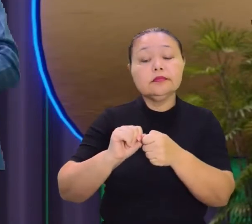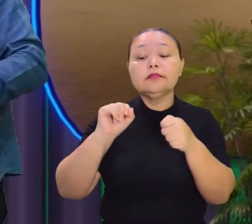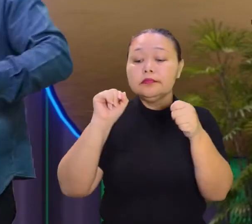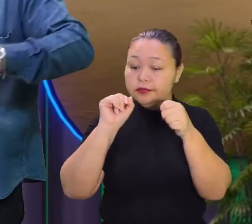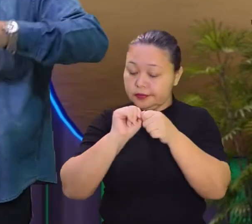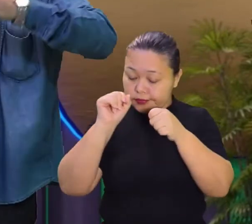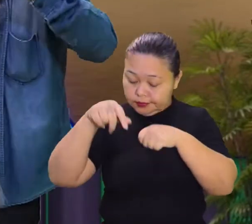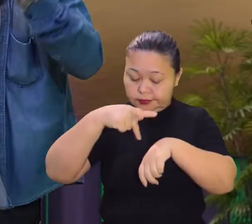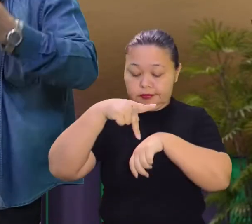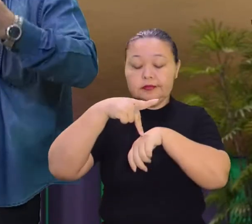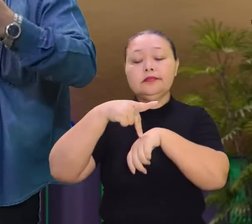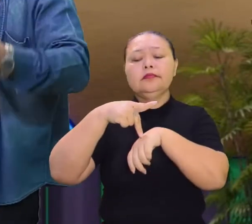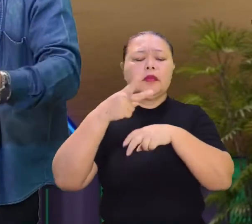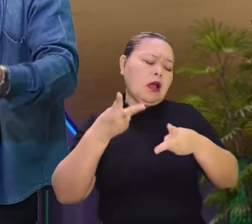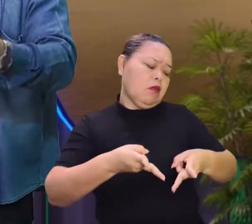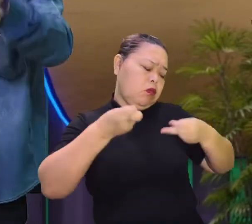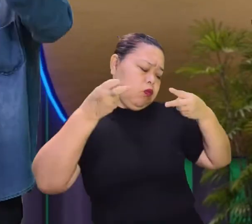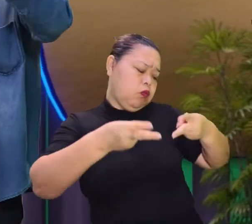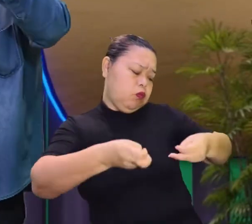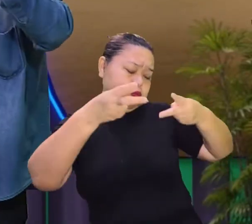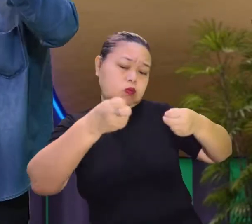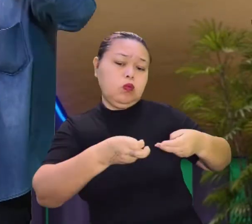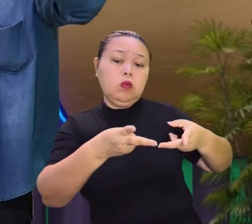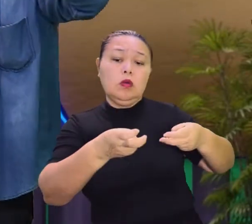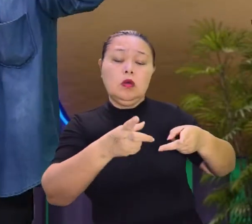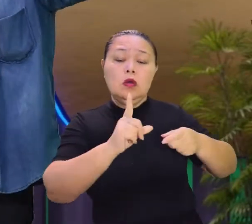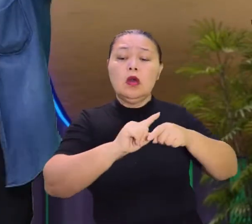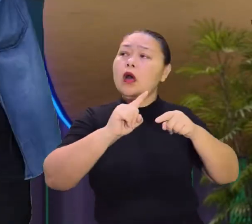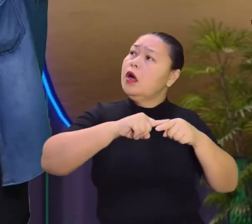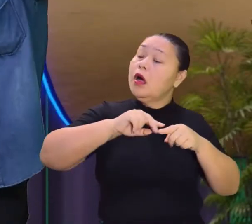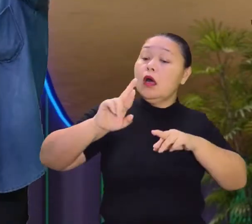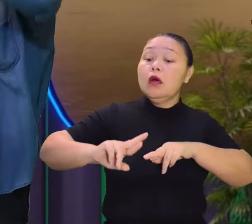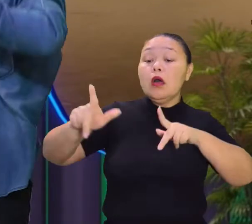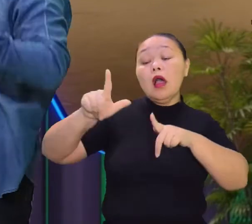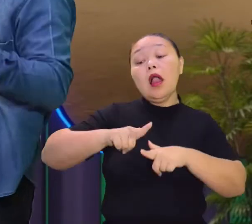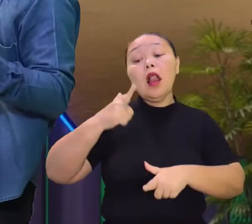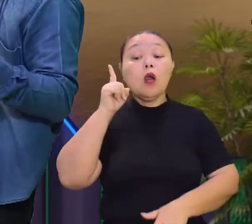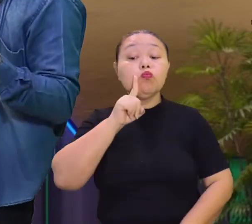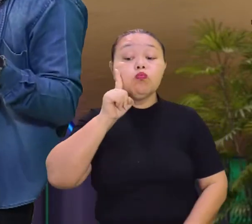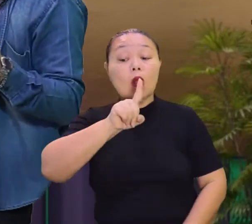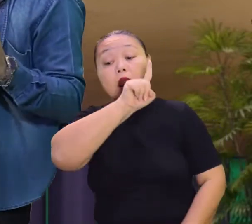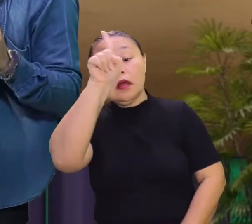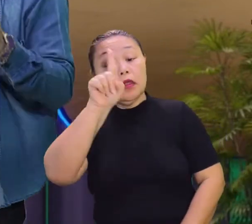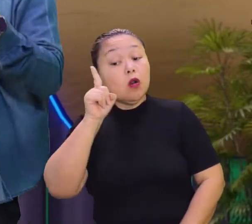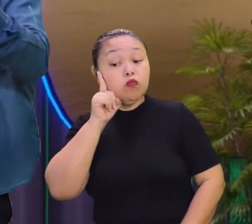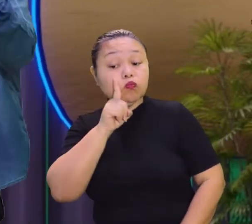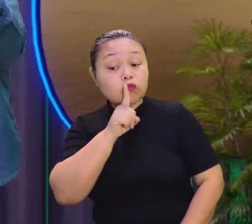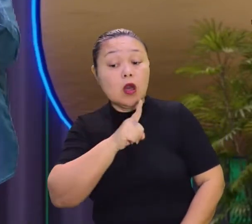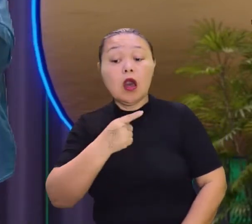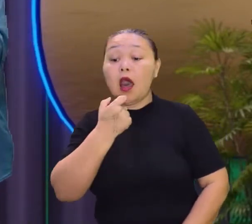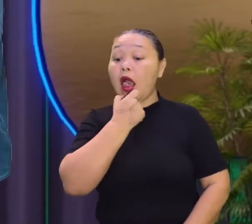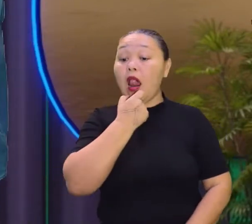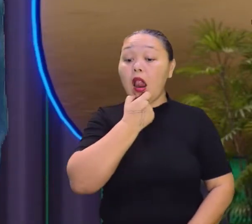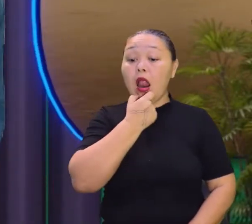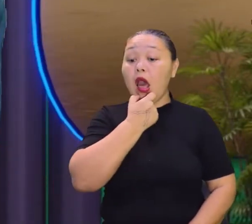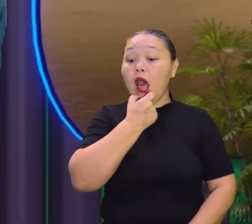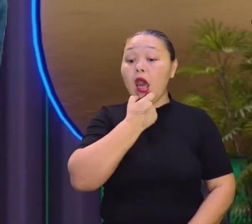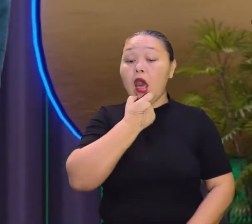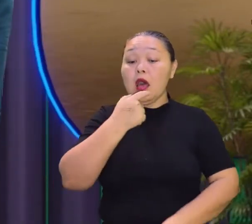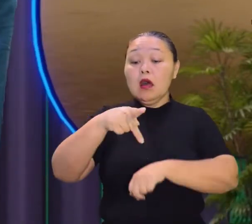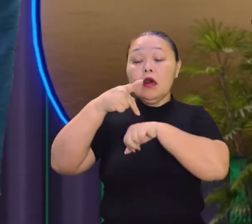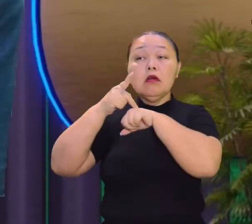nosso país, exploraram, e é diferente como fizeram nos Estados Unidos. A Inglaterra